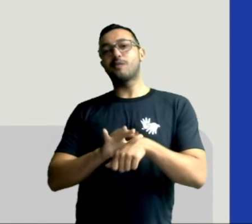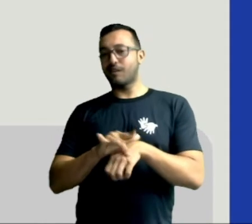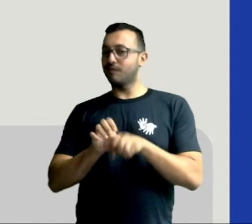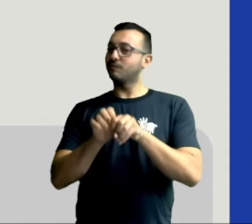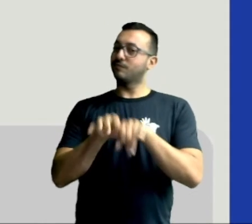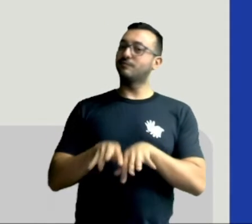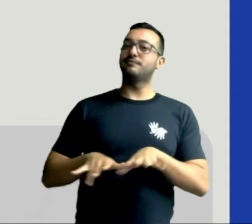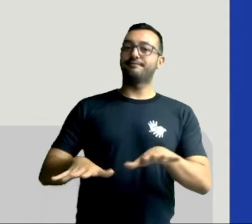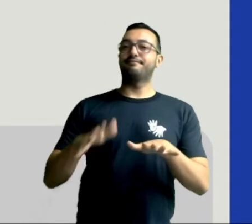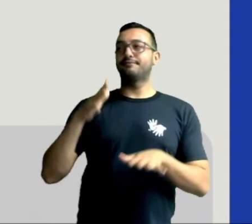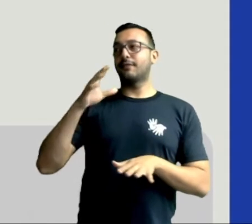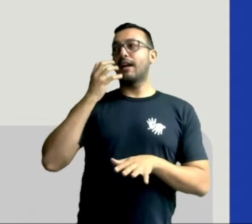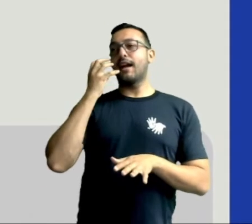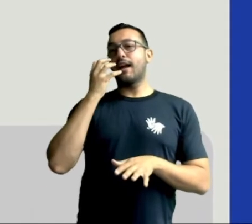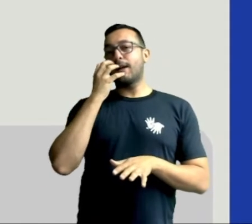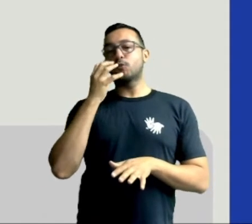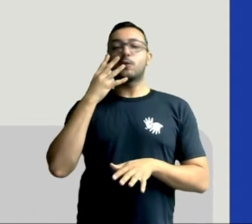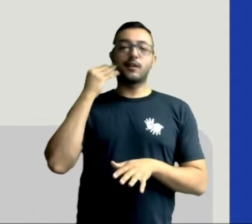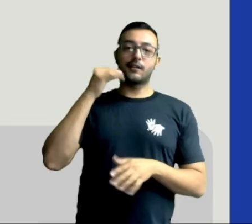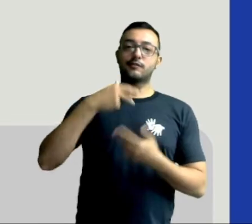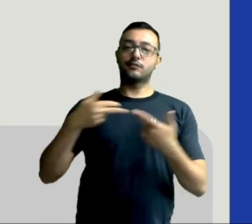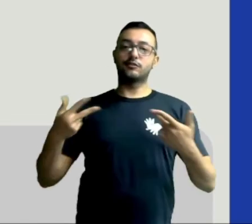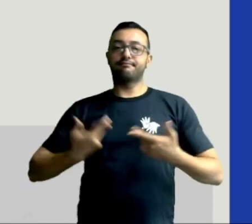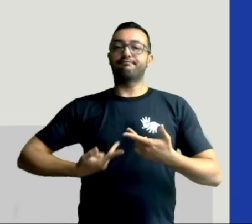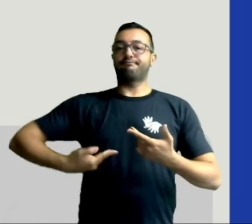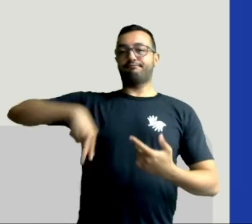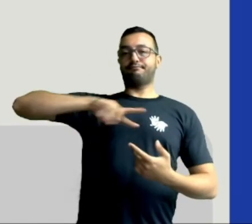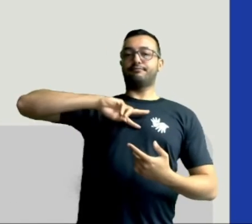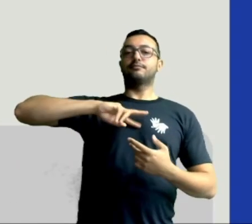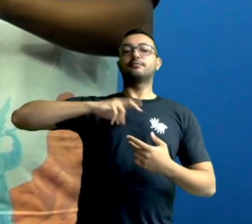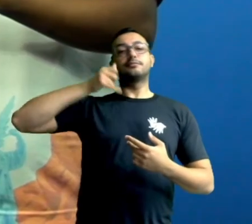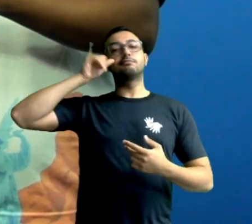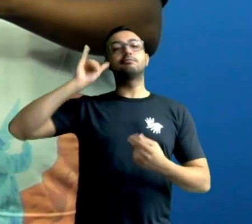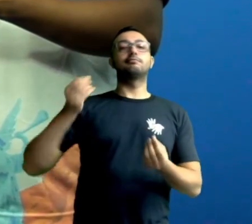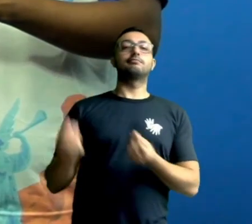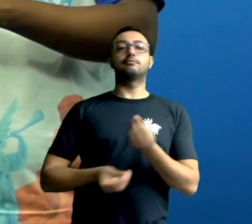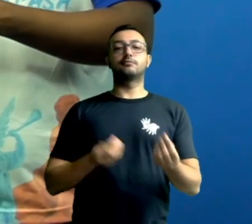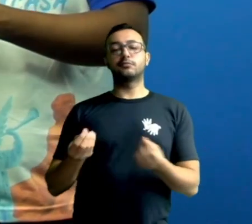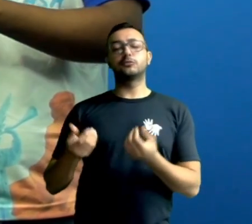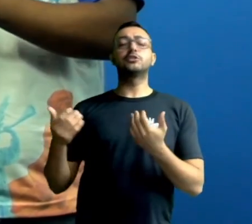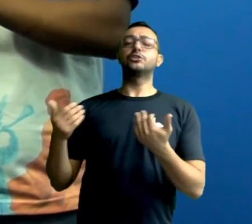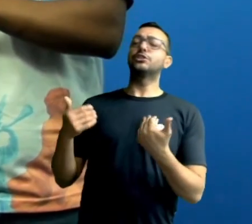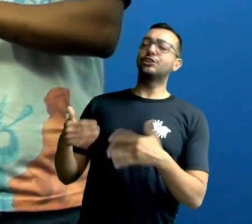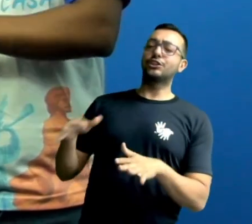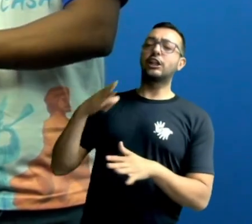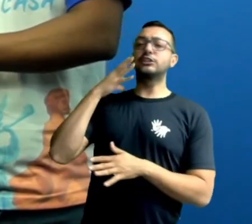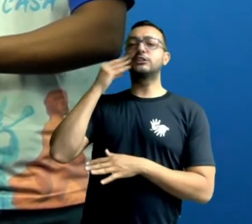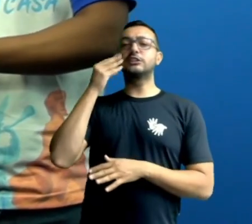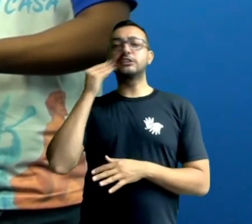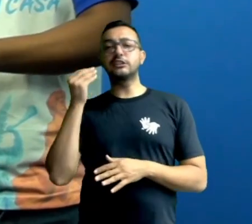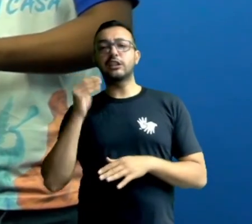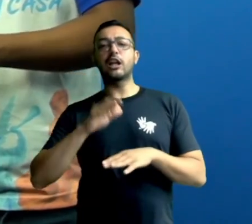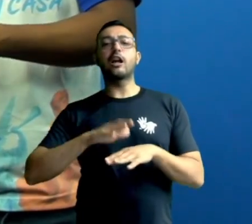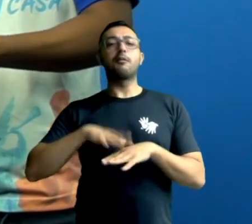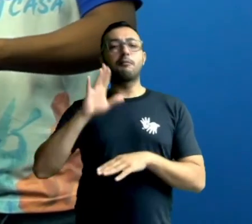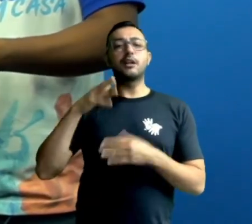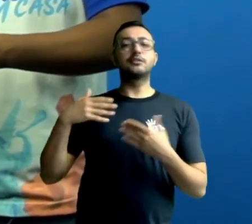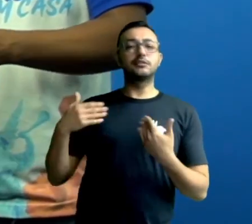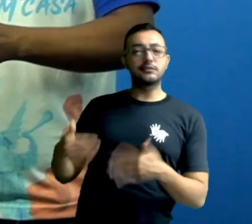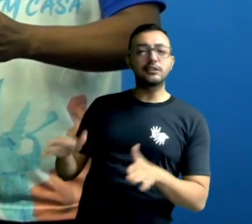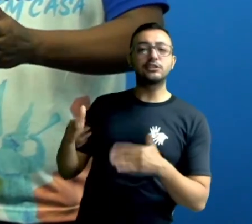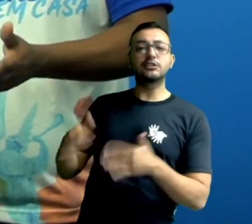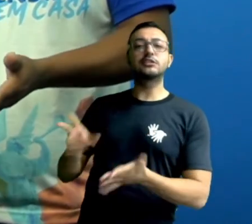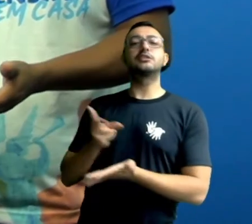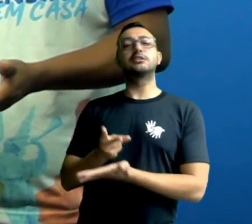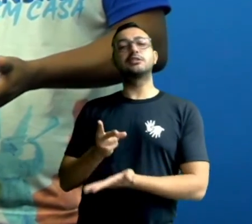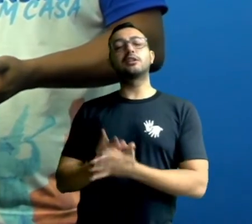E que o que nós podemos fazer para evitar isso é deixar o gato o máximo possível, sempre que